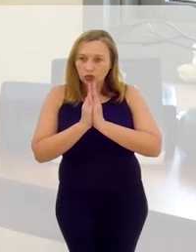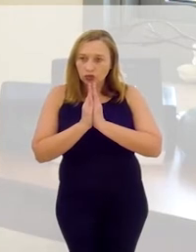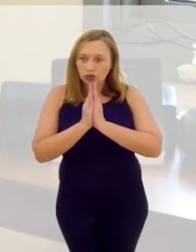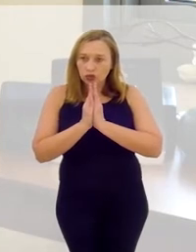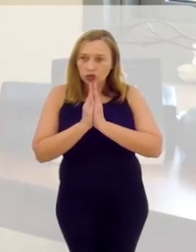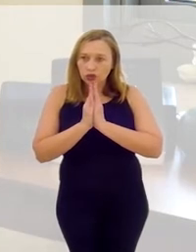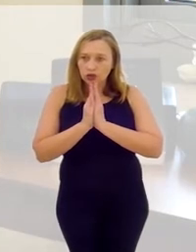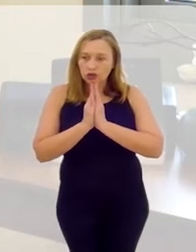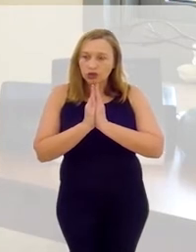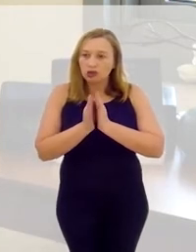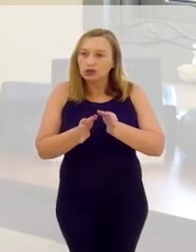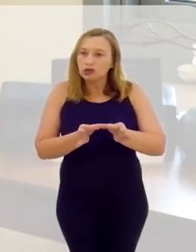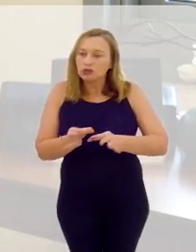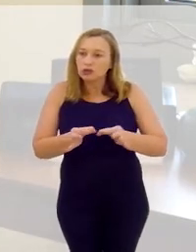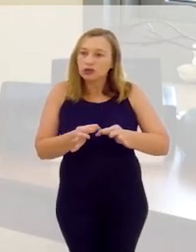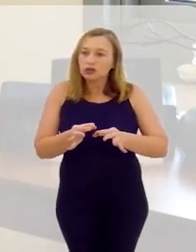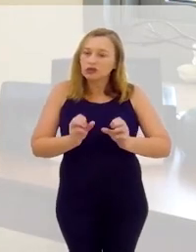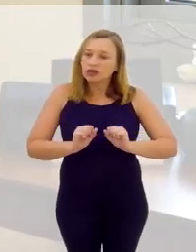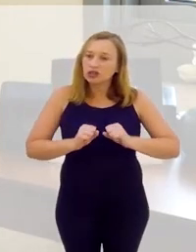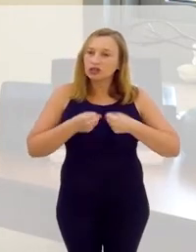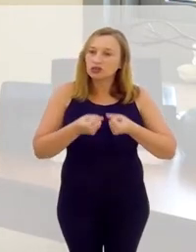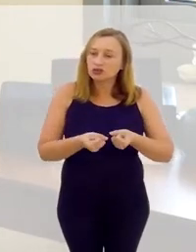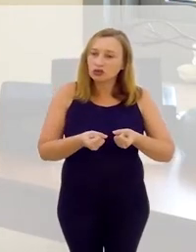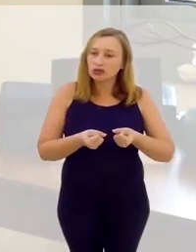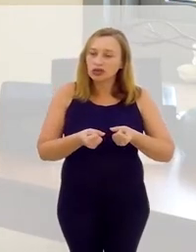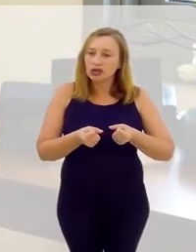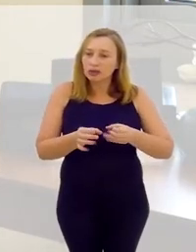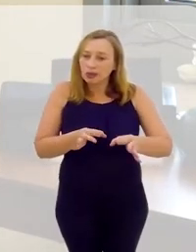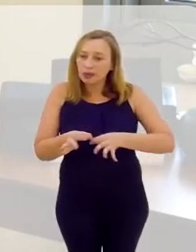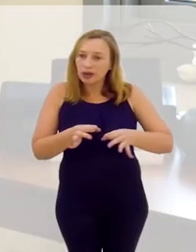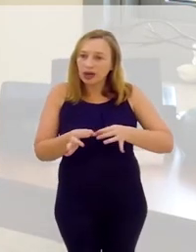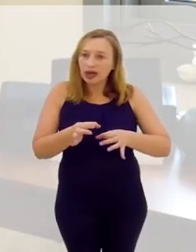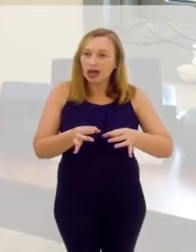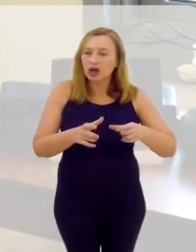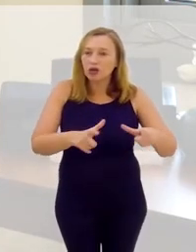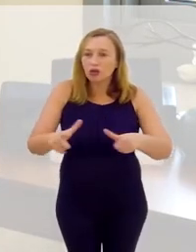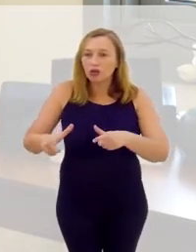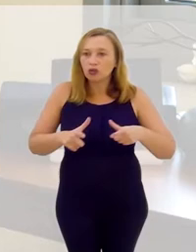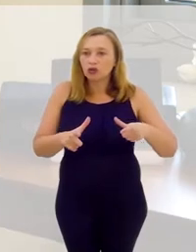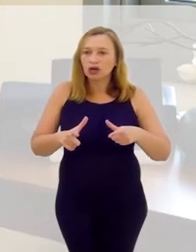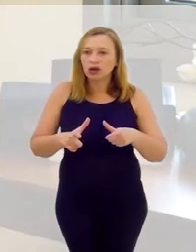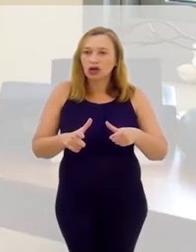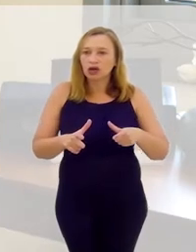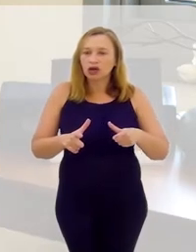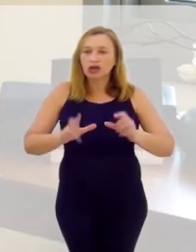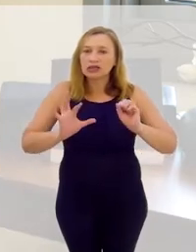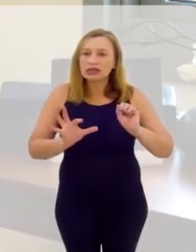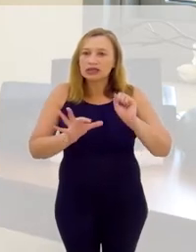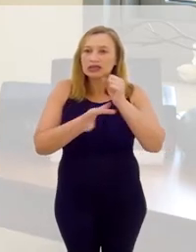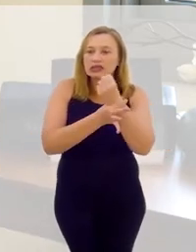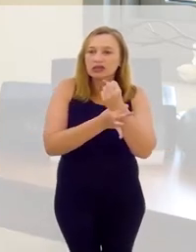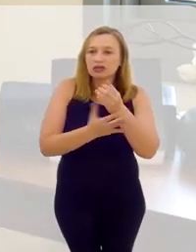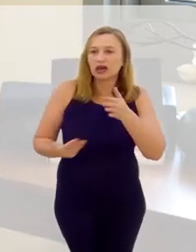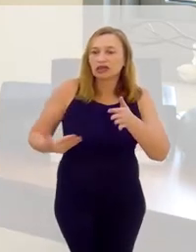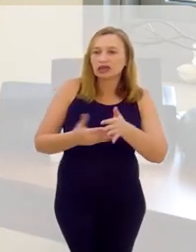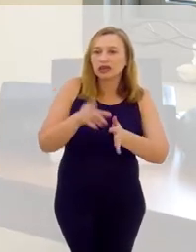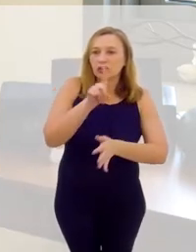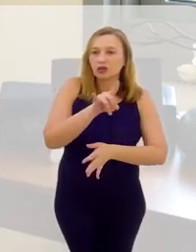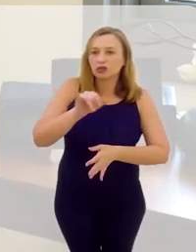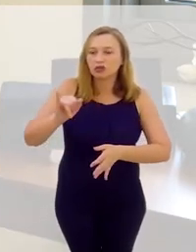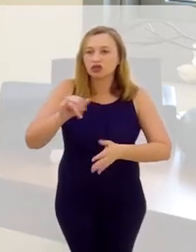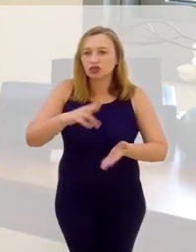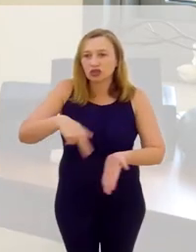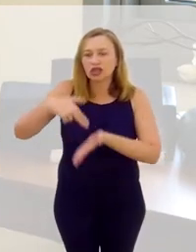uma oração. E essa oração é uma ordenança, onde ele vai dedicar aquele local onde a pessoa está como um local